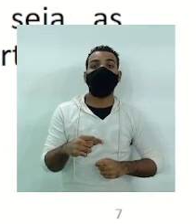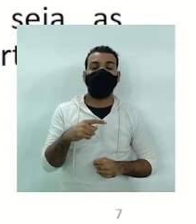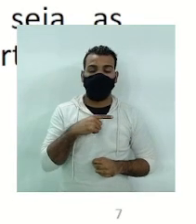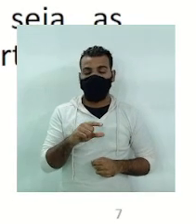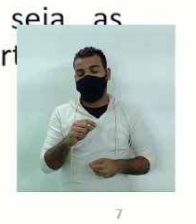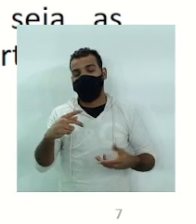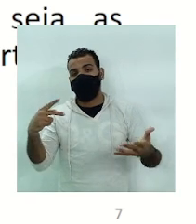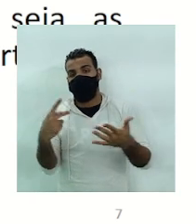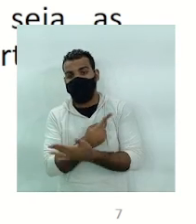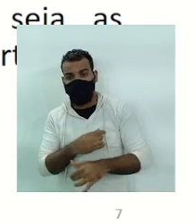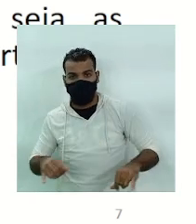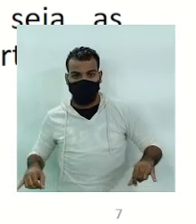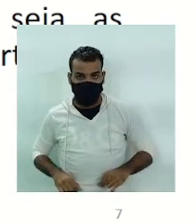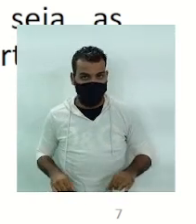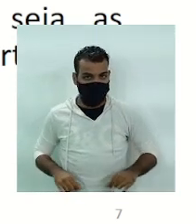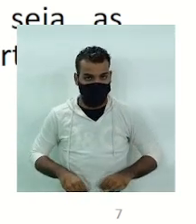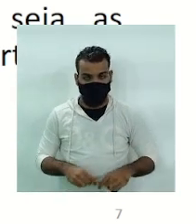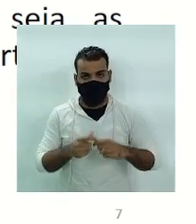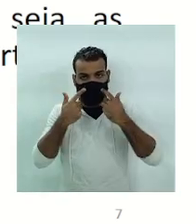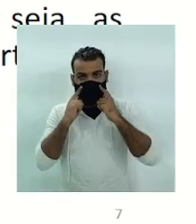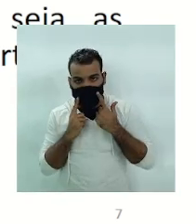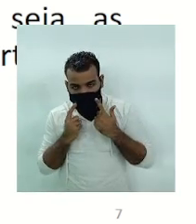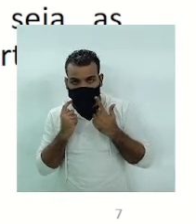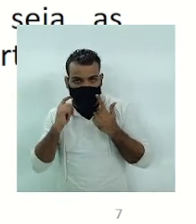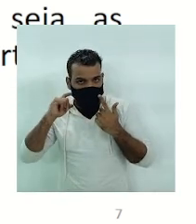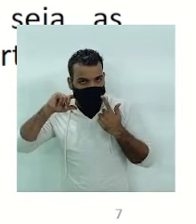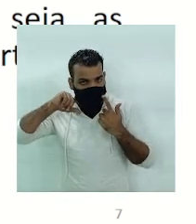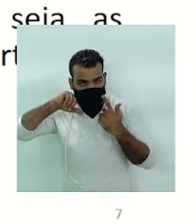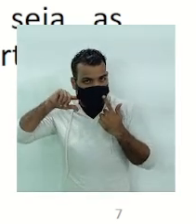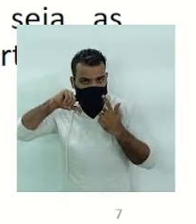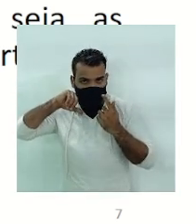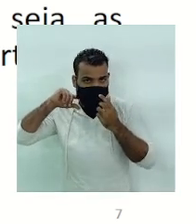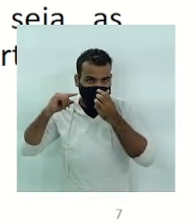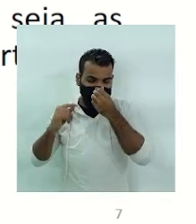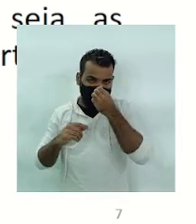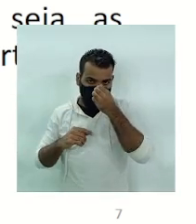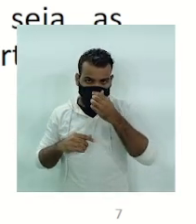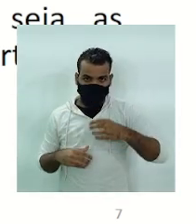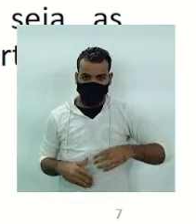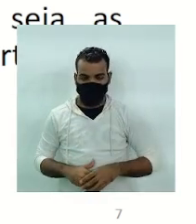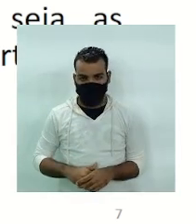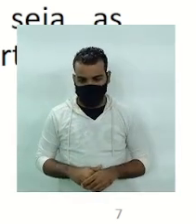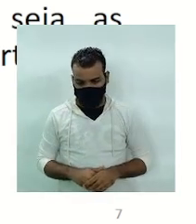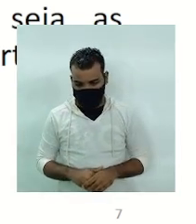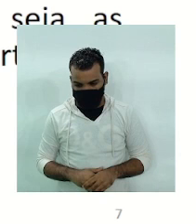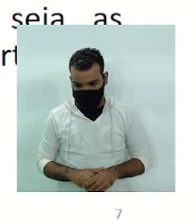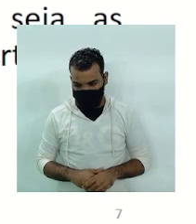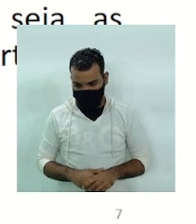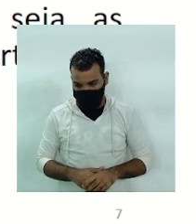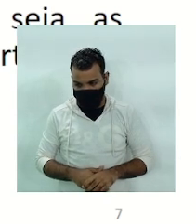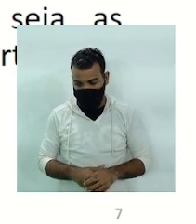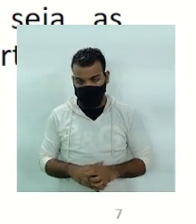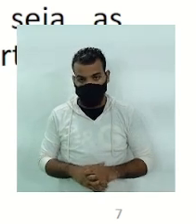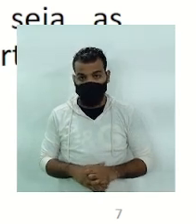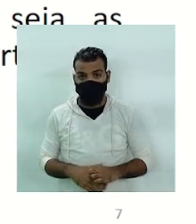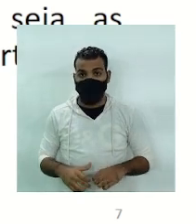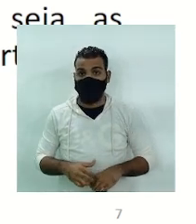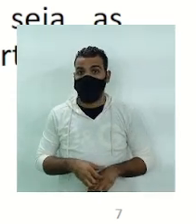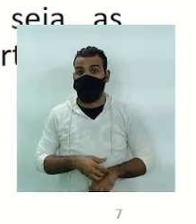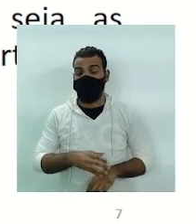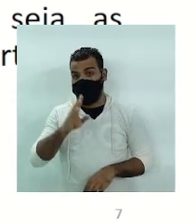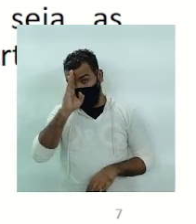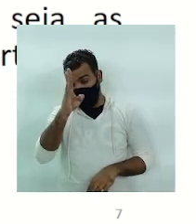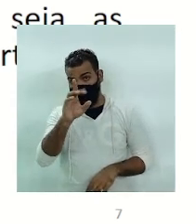mazelas e lacunas. Mazelas e lacunas. principalmente